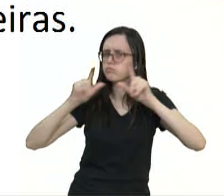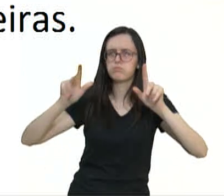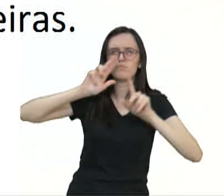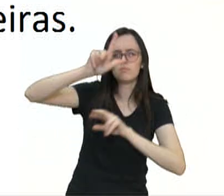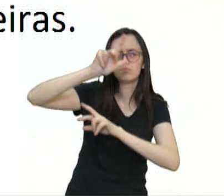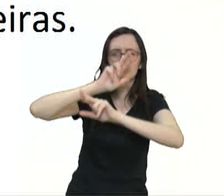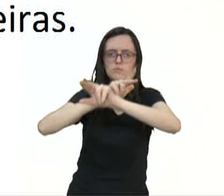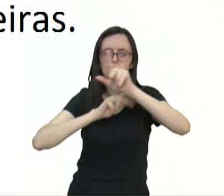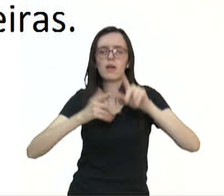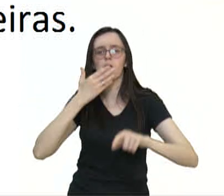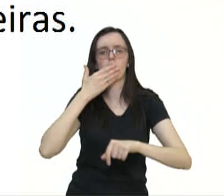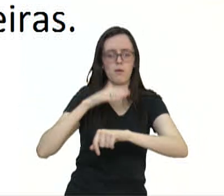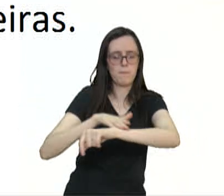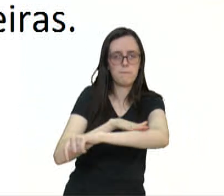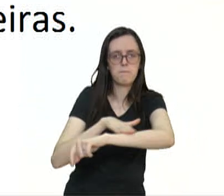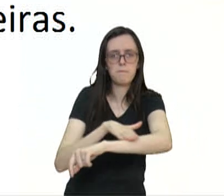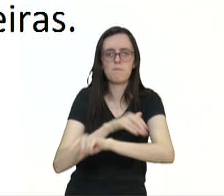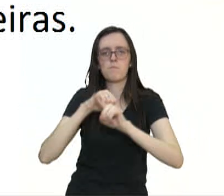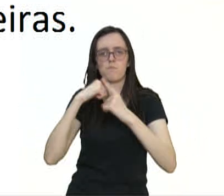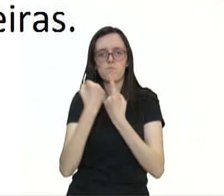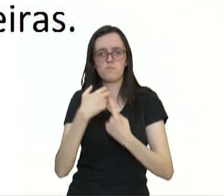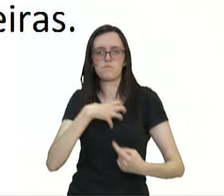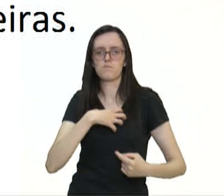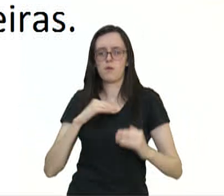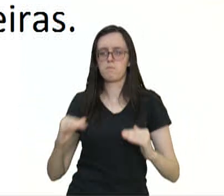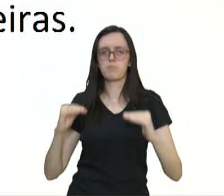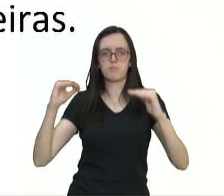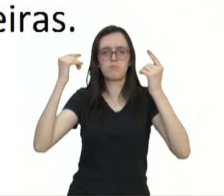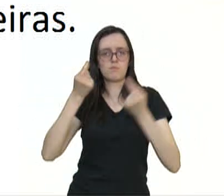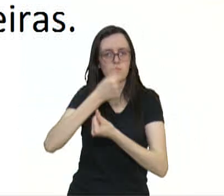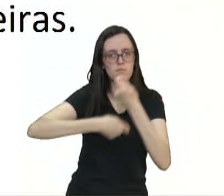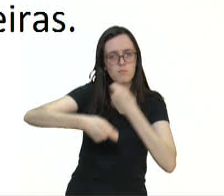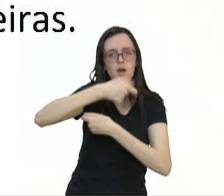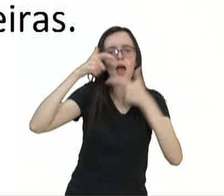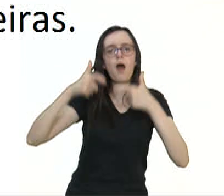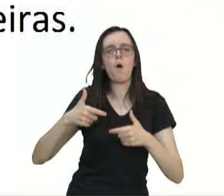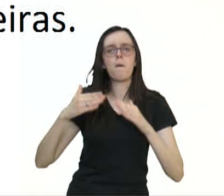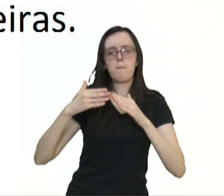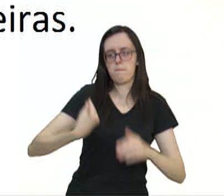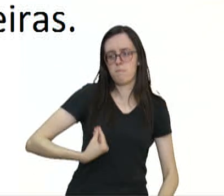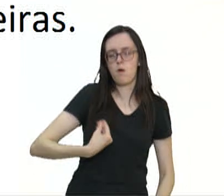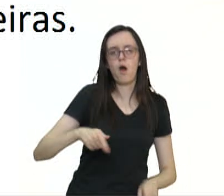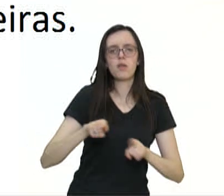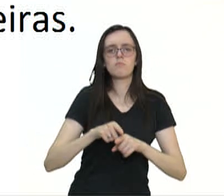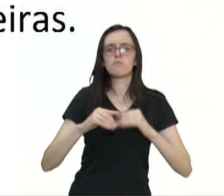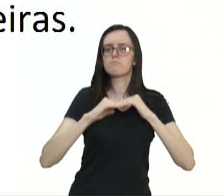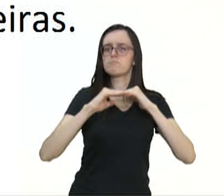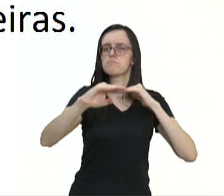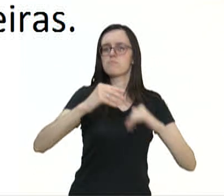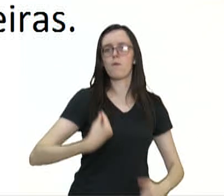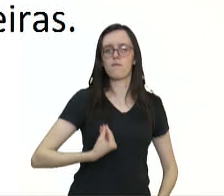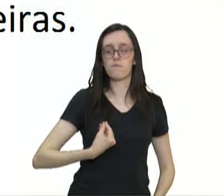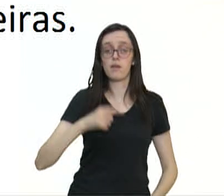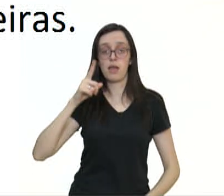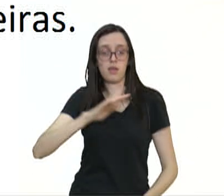si, seja pela cor da pele, classe social, a região onde moram, ou estilo de vida que expressam, existe um racismo difuso e uma discriminação